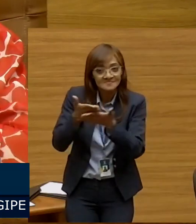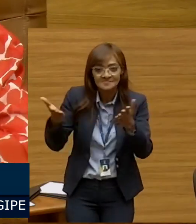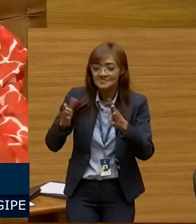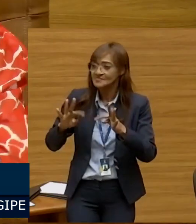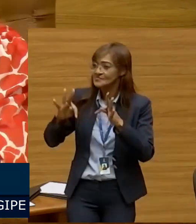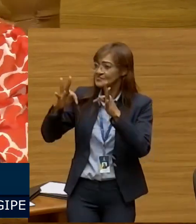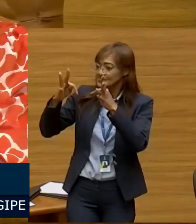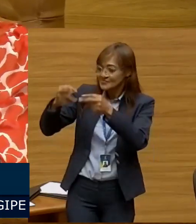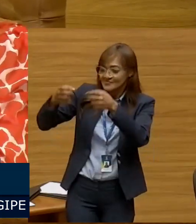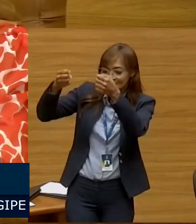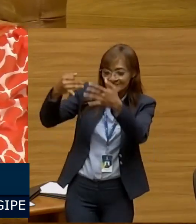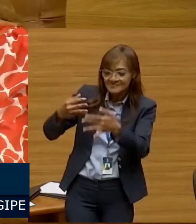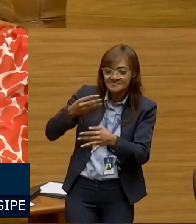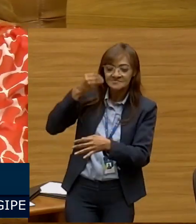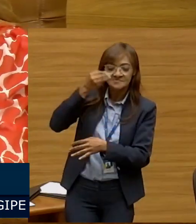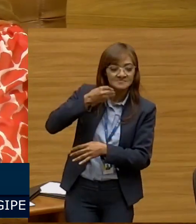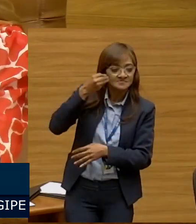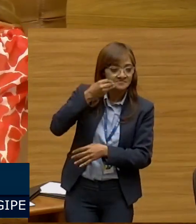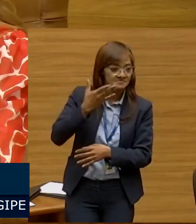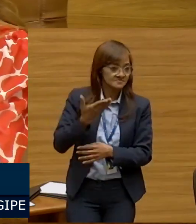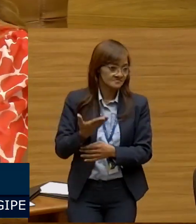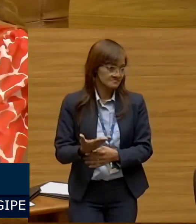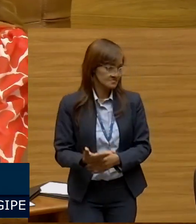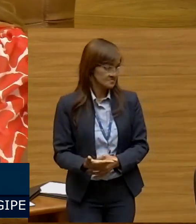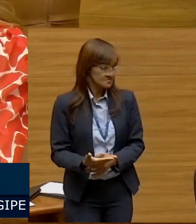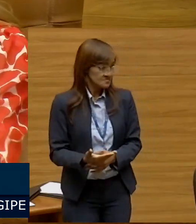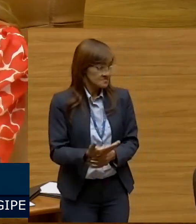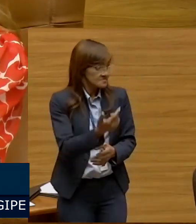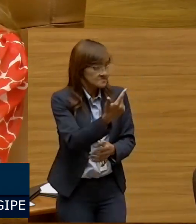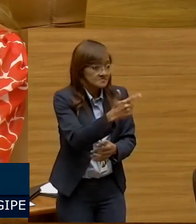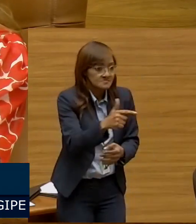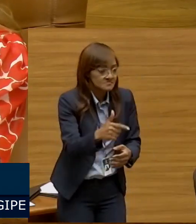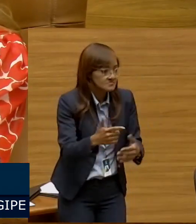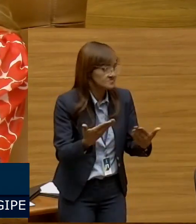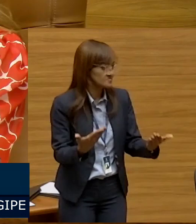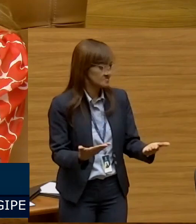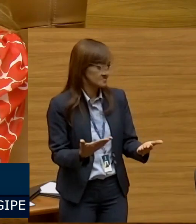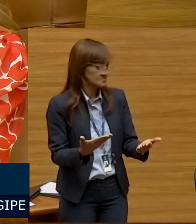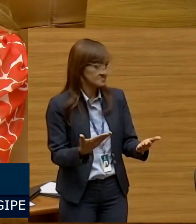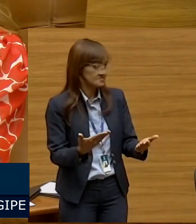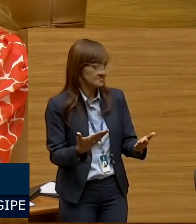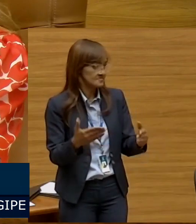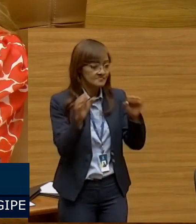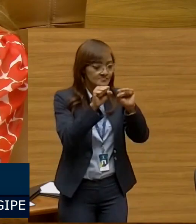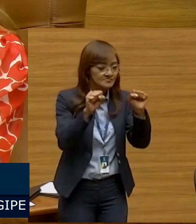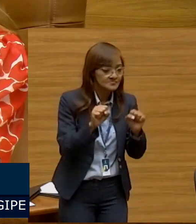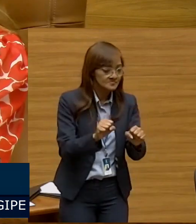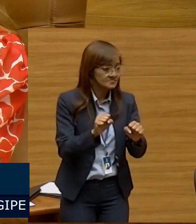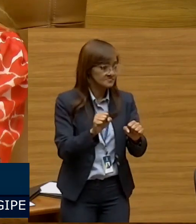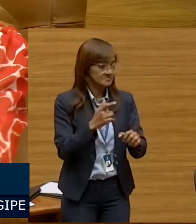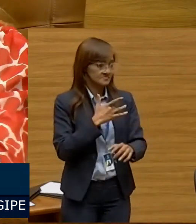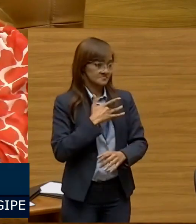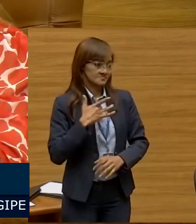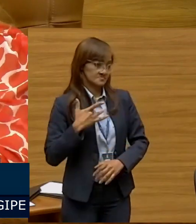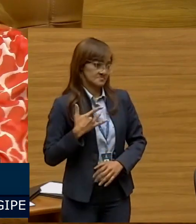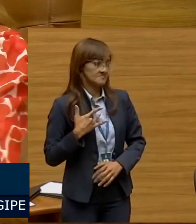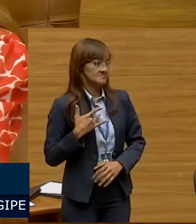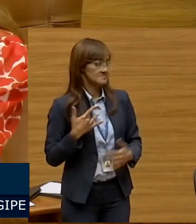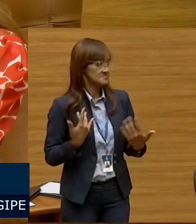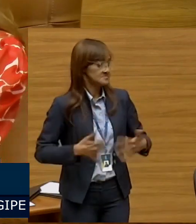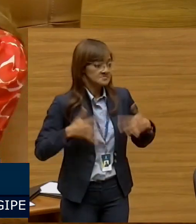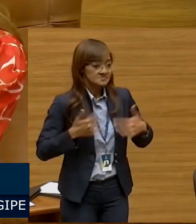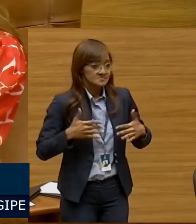alguns relatos sobre a negação, a negligência, né, do acesso à saúde. Né, muitas pessoas acabam